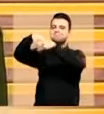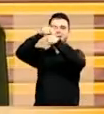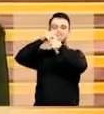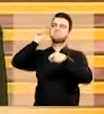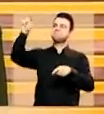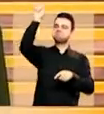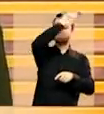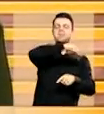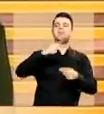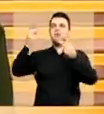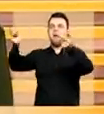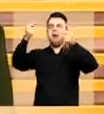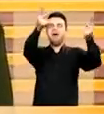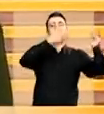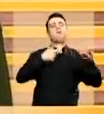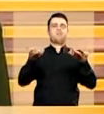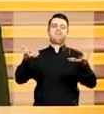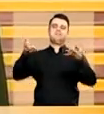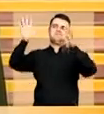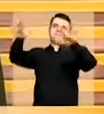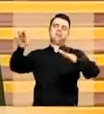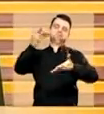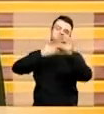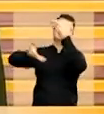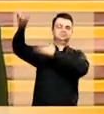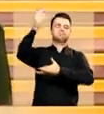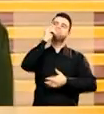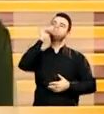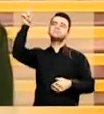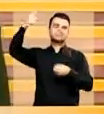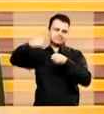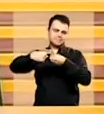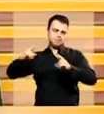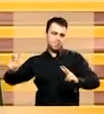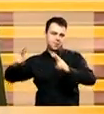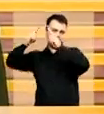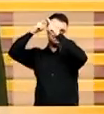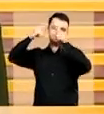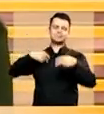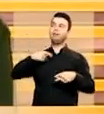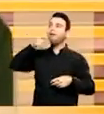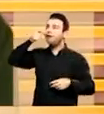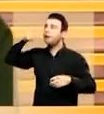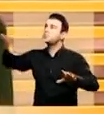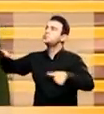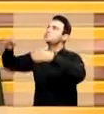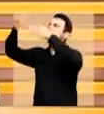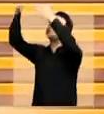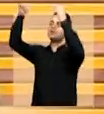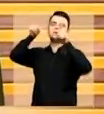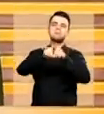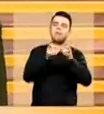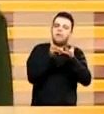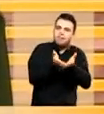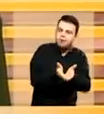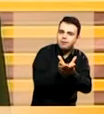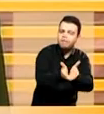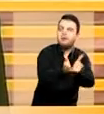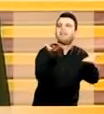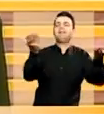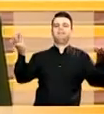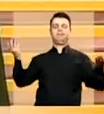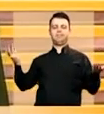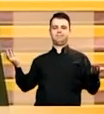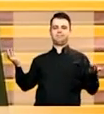eu visito. Sim, porque se você vai a Paris e conhece a Torre Eiffel, você vai no Bateau Mouche, você vai